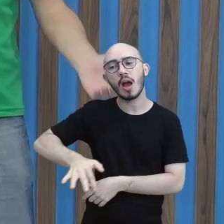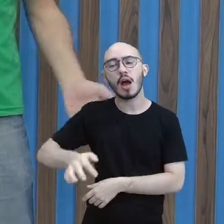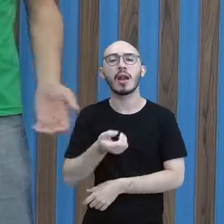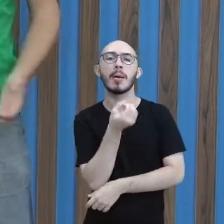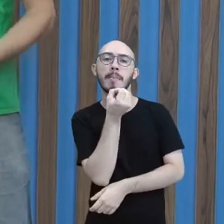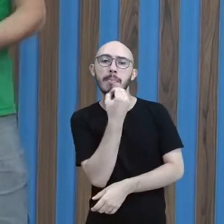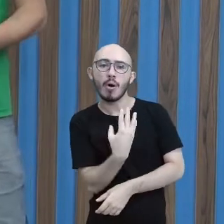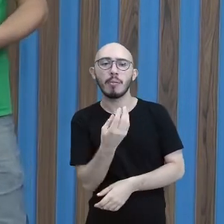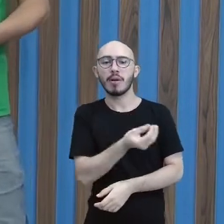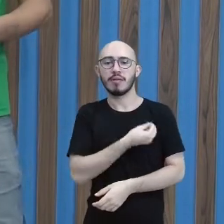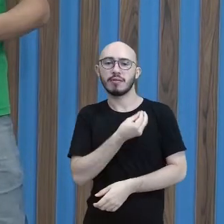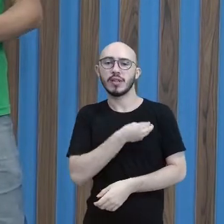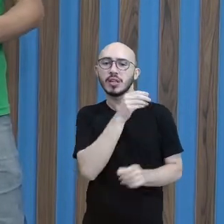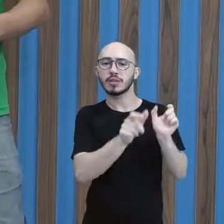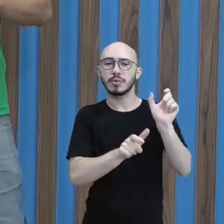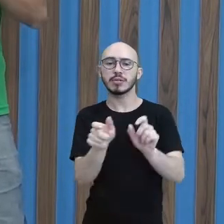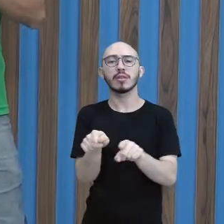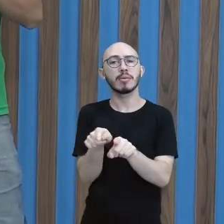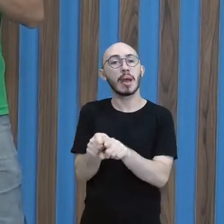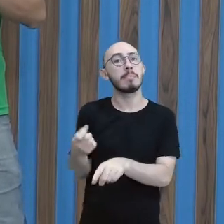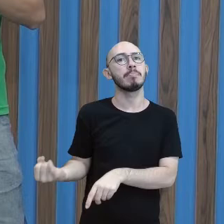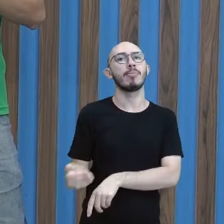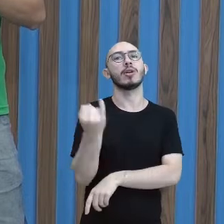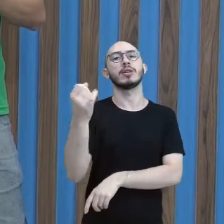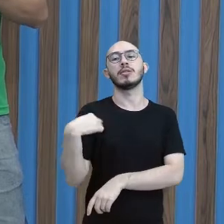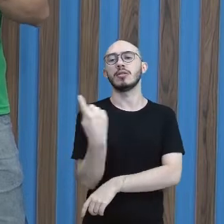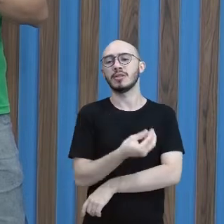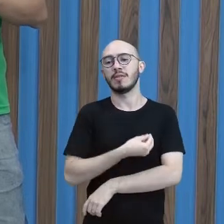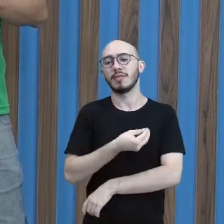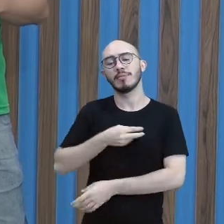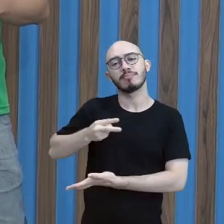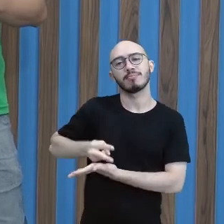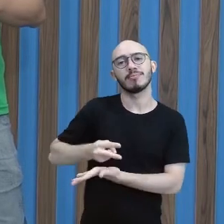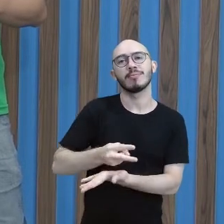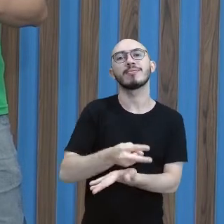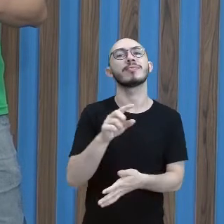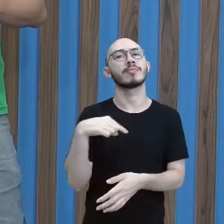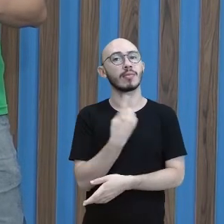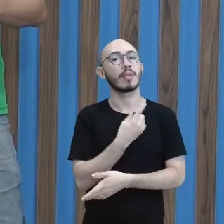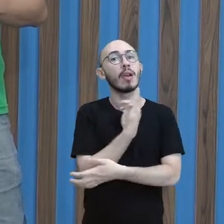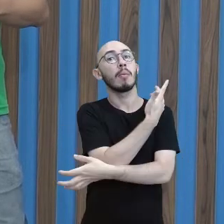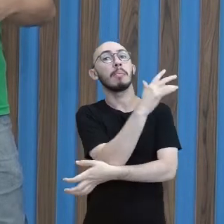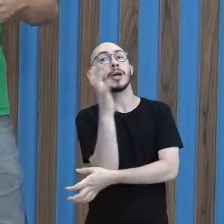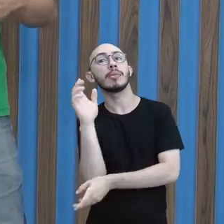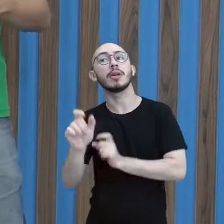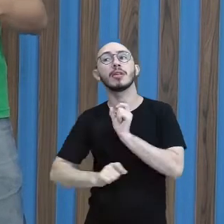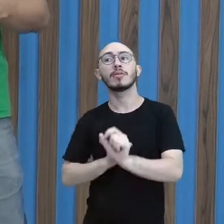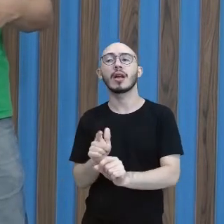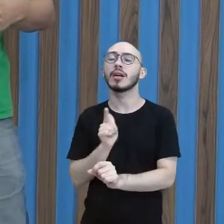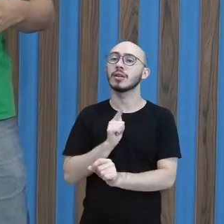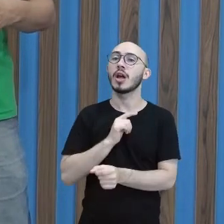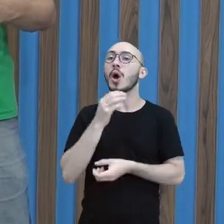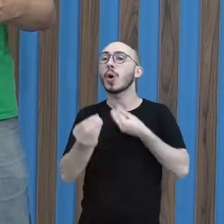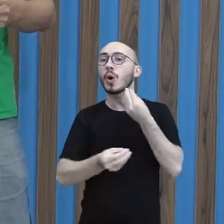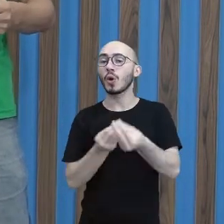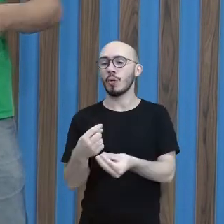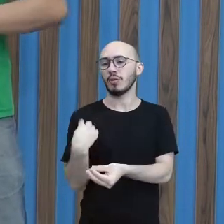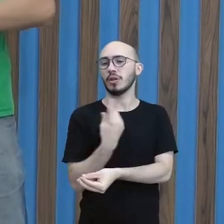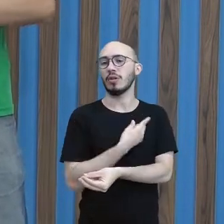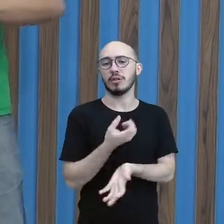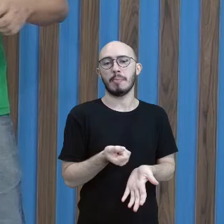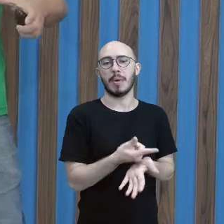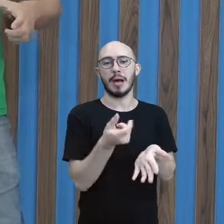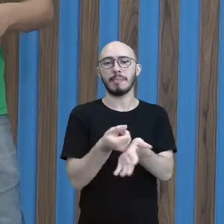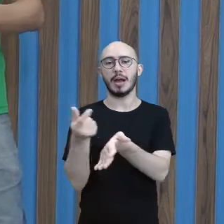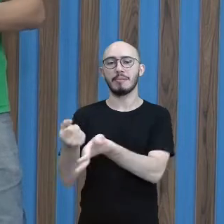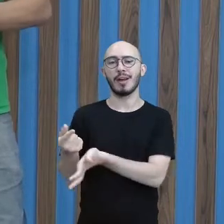claro, fundamental para a nossa sobrevivência. Agora, claro, a gente sempre precisa repensar esse meio ambiente nos níveis de consumo nosso também, né? A gente